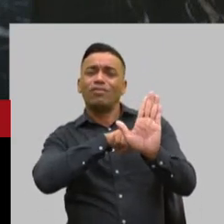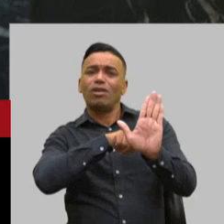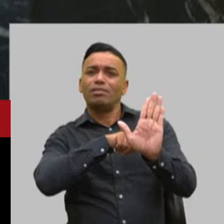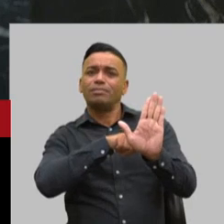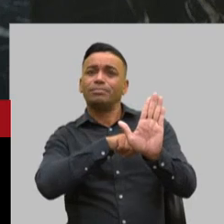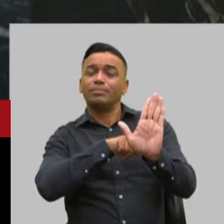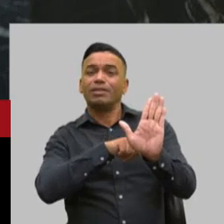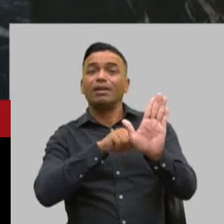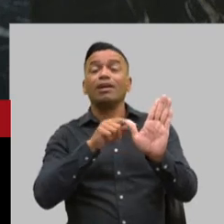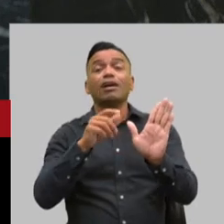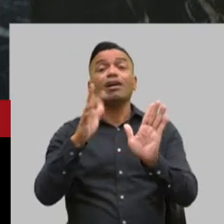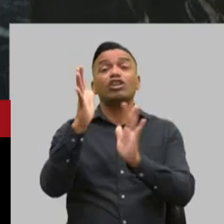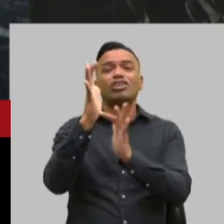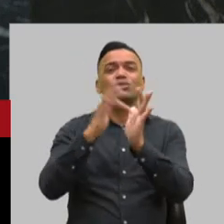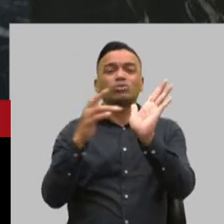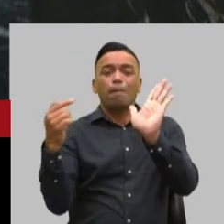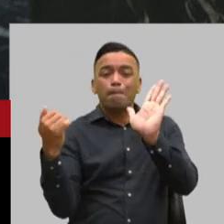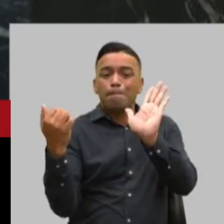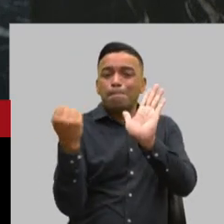de Jesus,